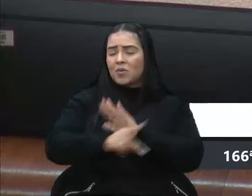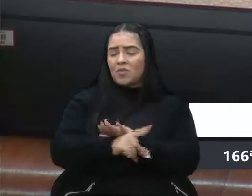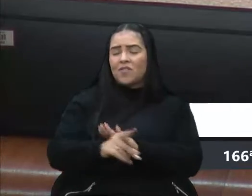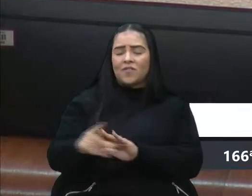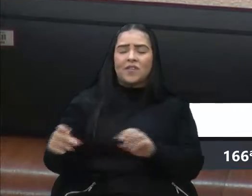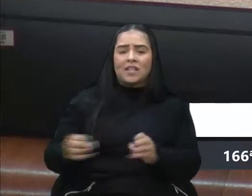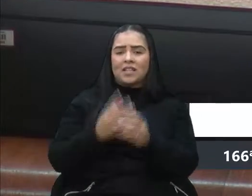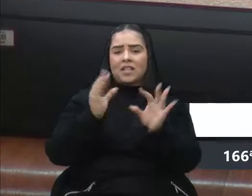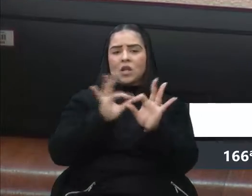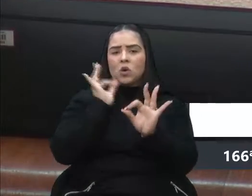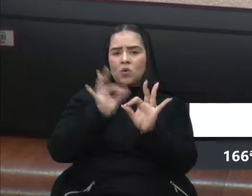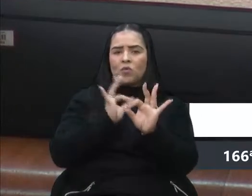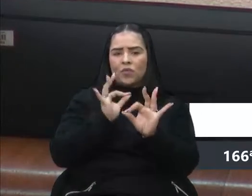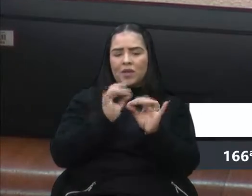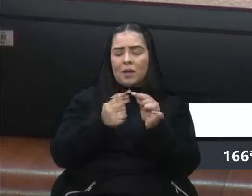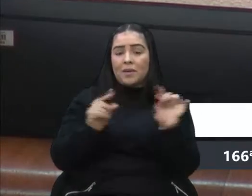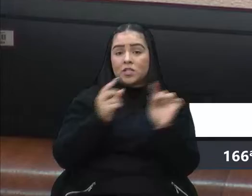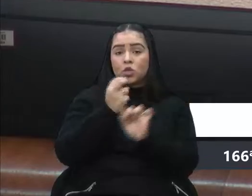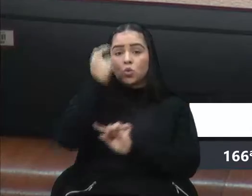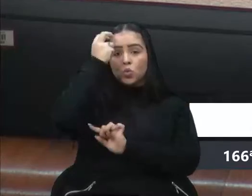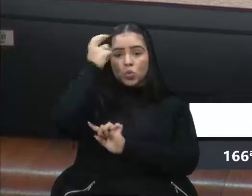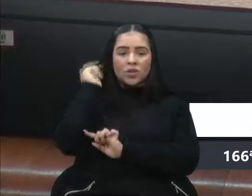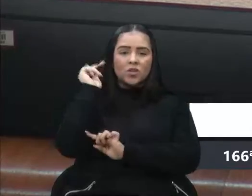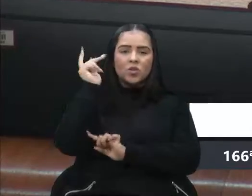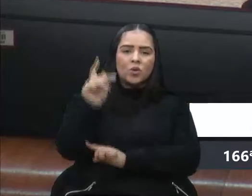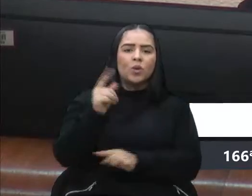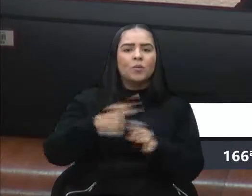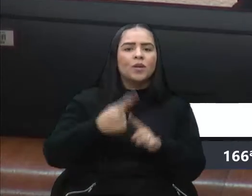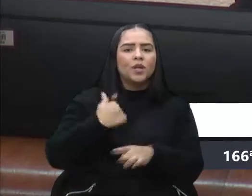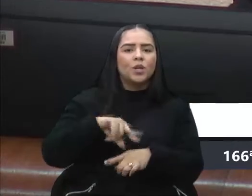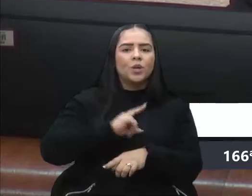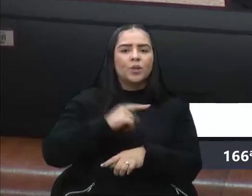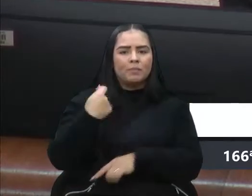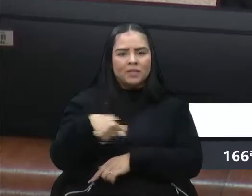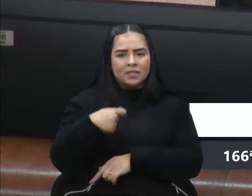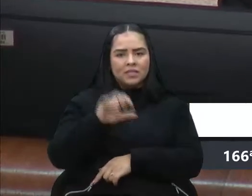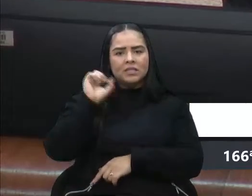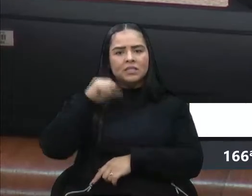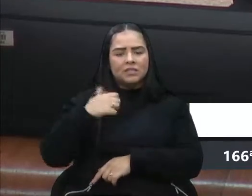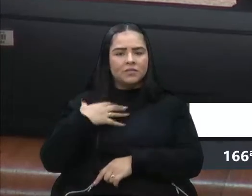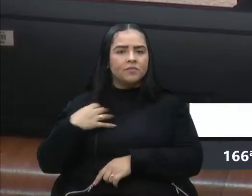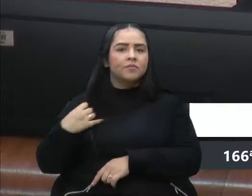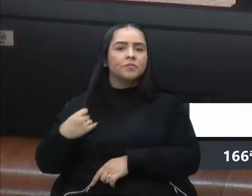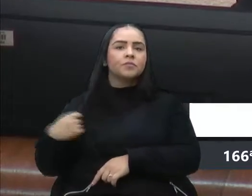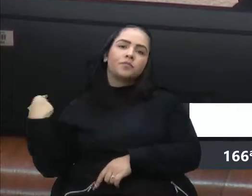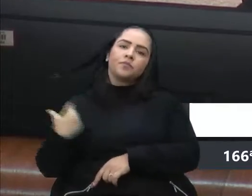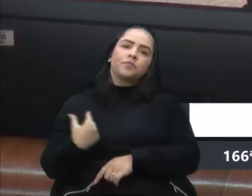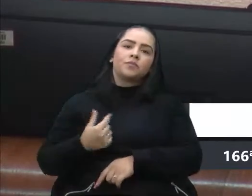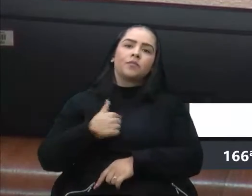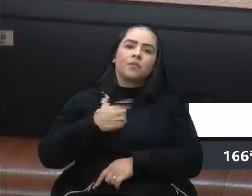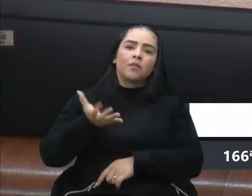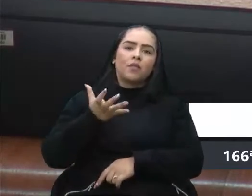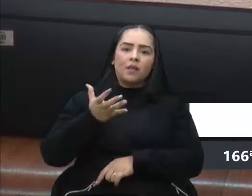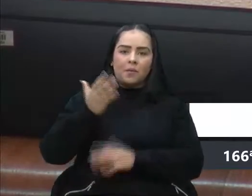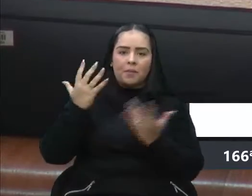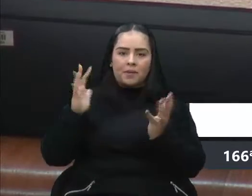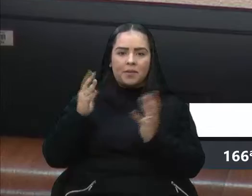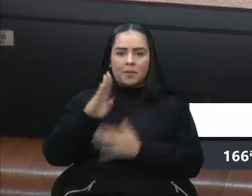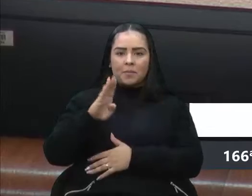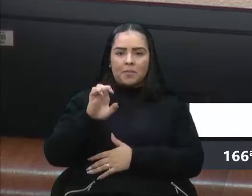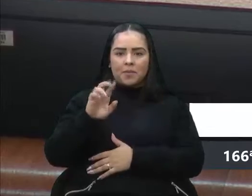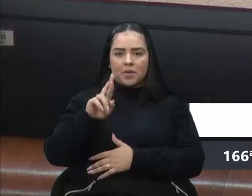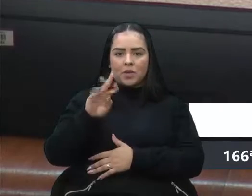dívida no sentido cultural e histórica, de que nós precisávamos sim, e aqui eu quero parabenizar o Bertotto, toda a